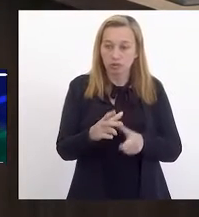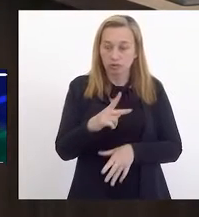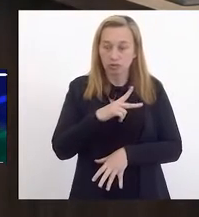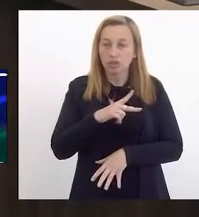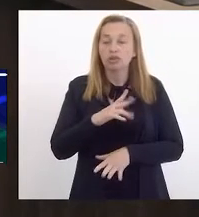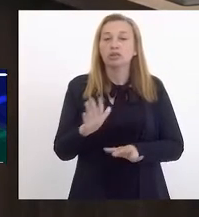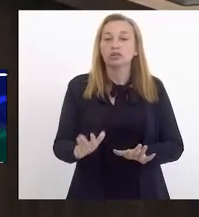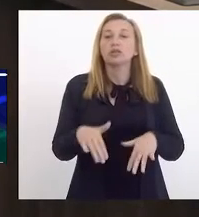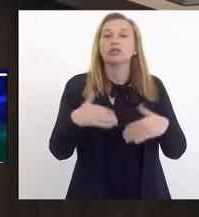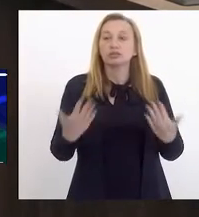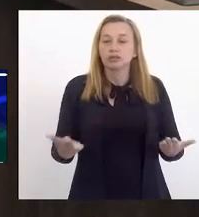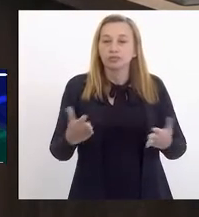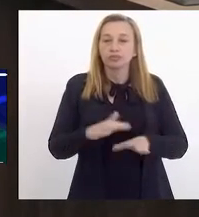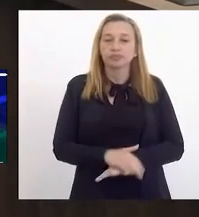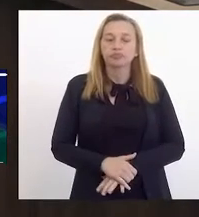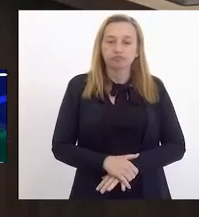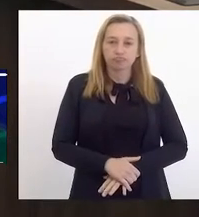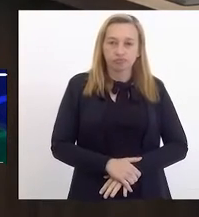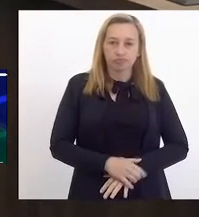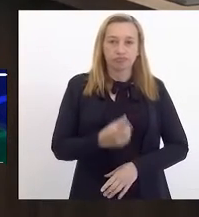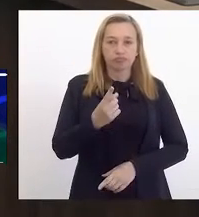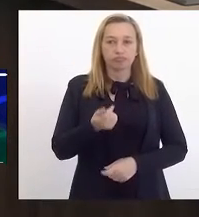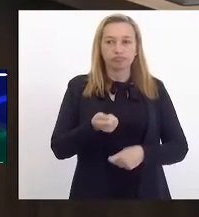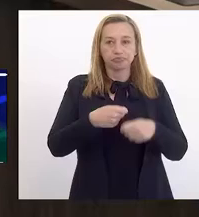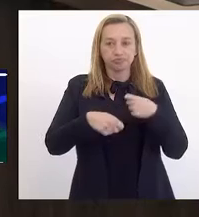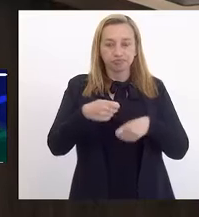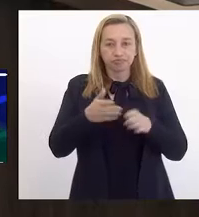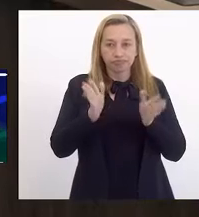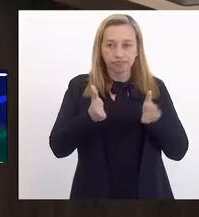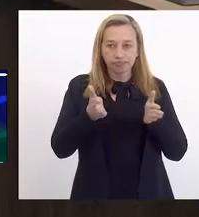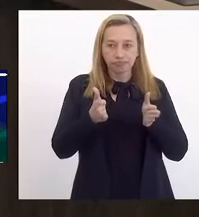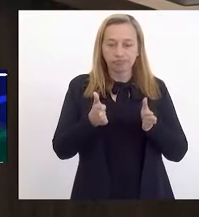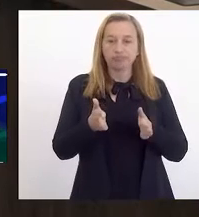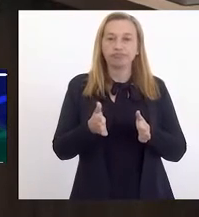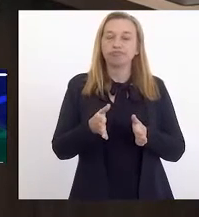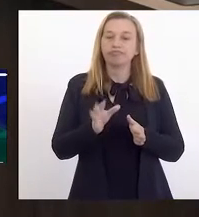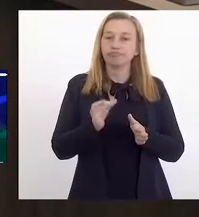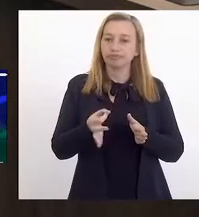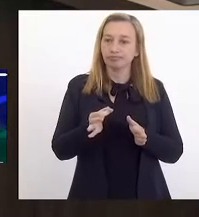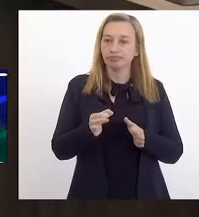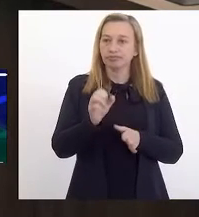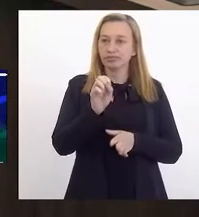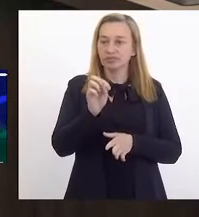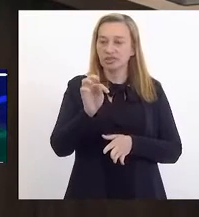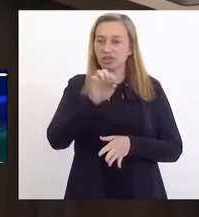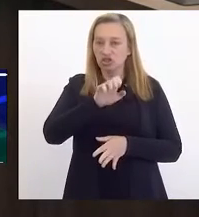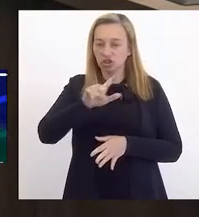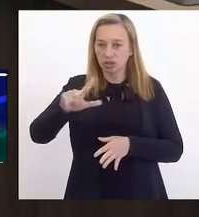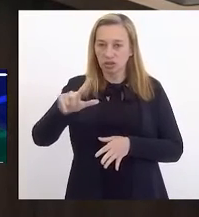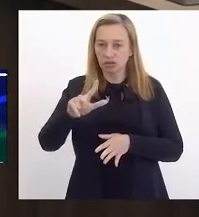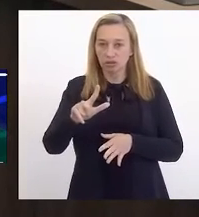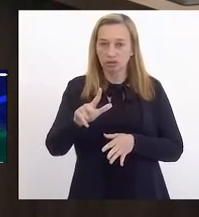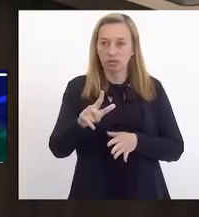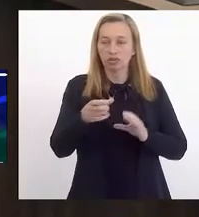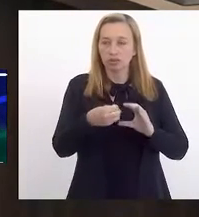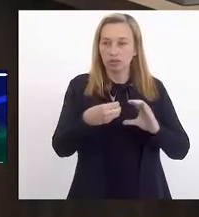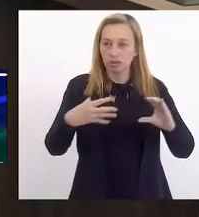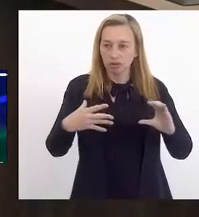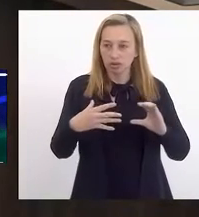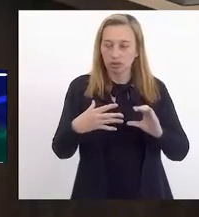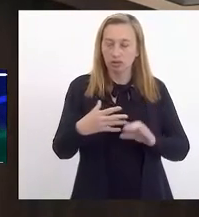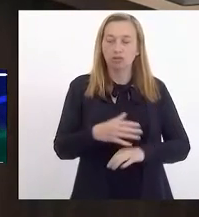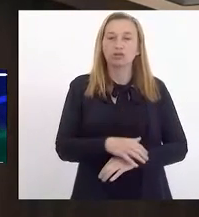Tal medida é imperiosa na atual economia, crescentemente digital, caracterizada pelo